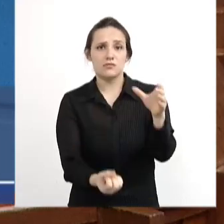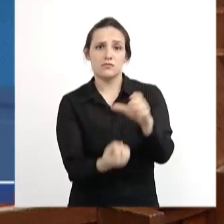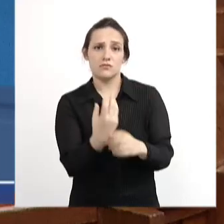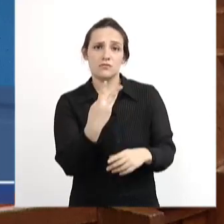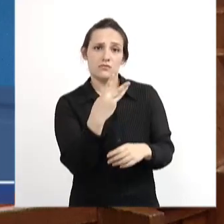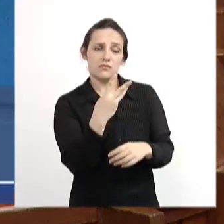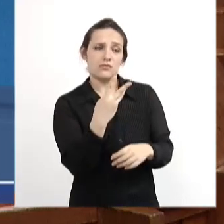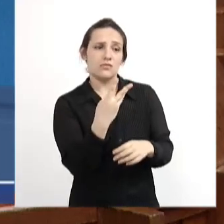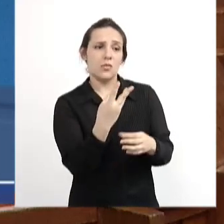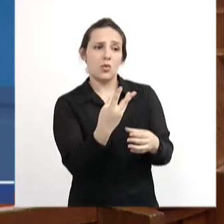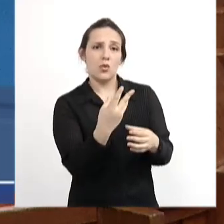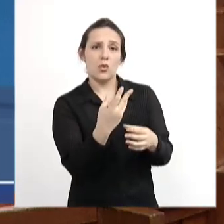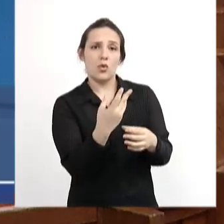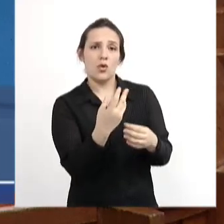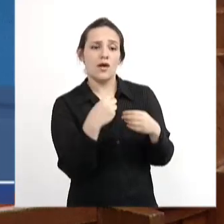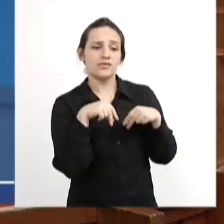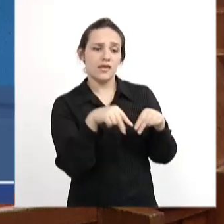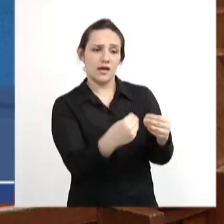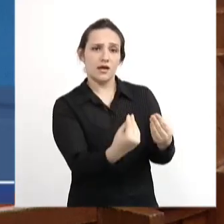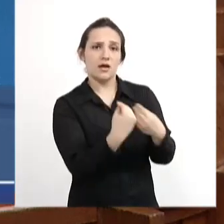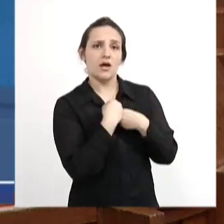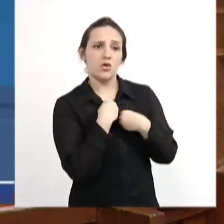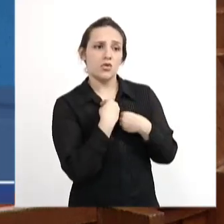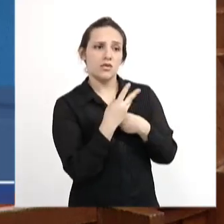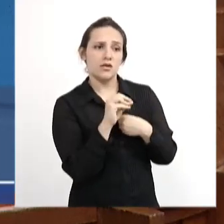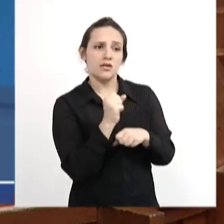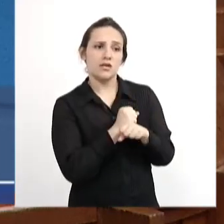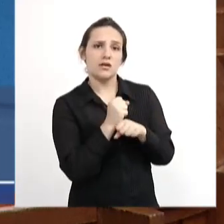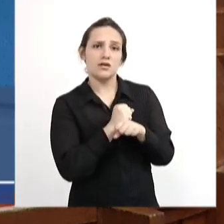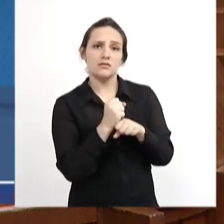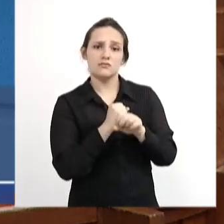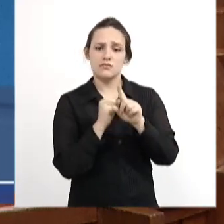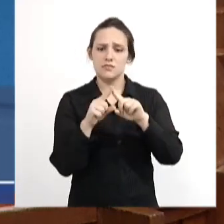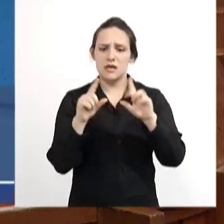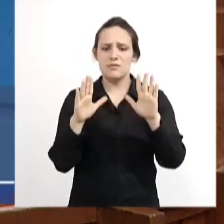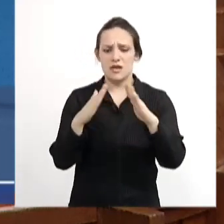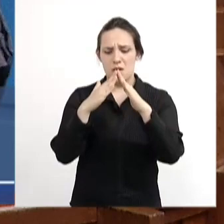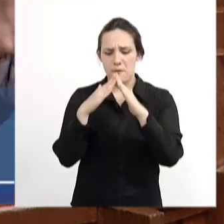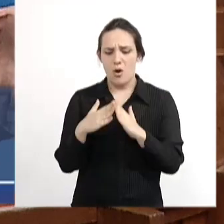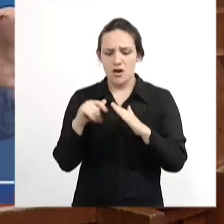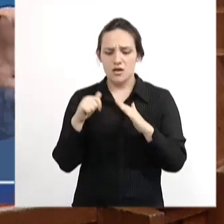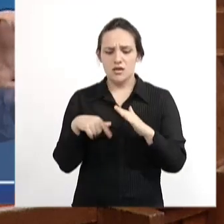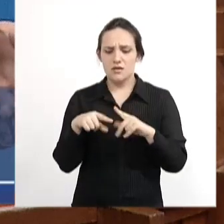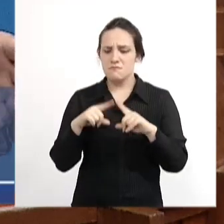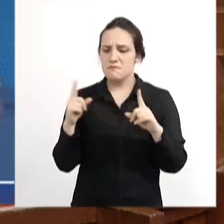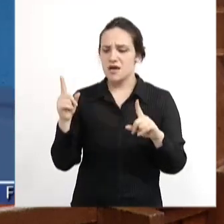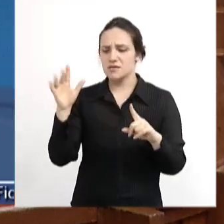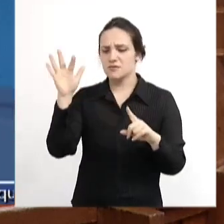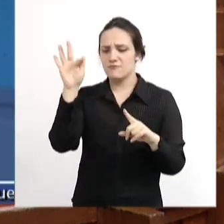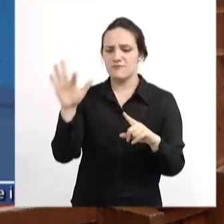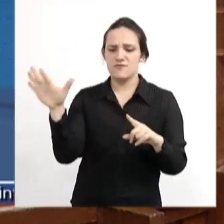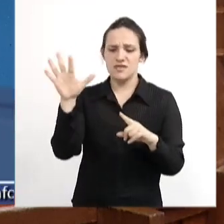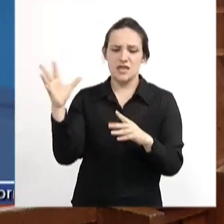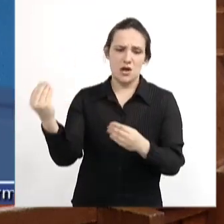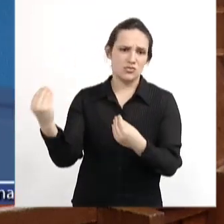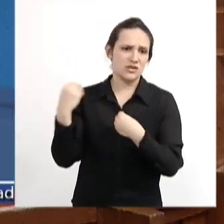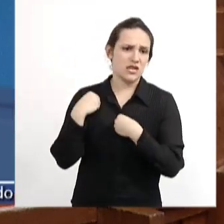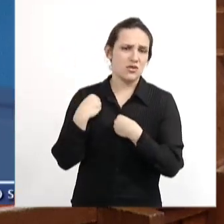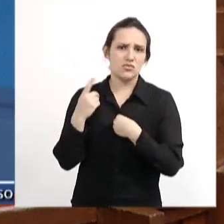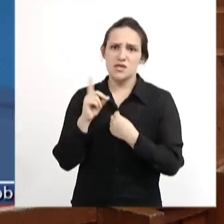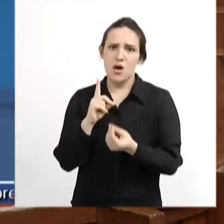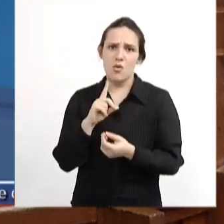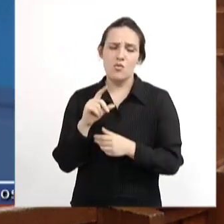pessoa mora e o dono da terra é a União. Então, nós temos que providenciar o mais rápido possível, na minha visão,